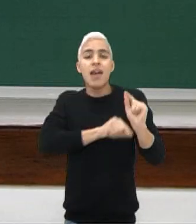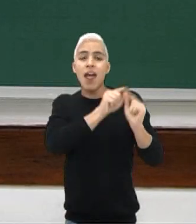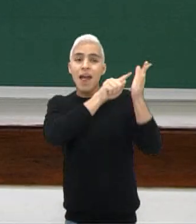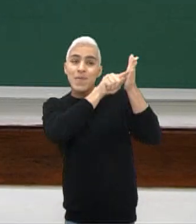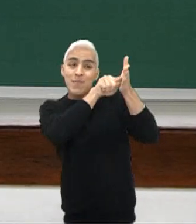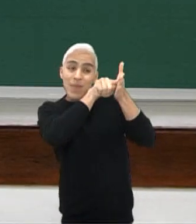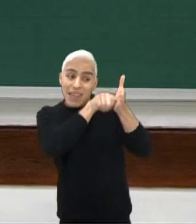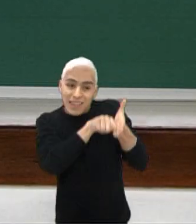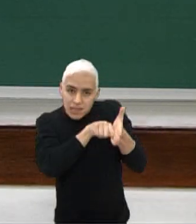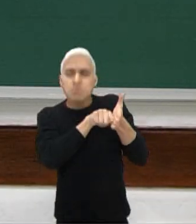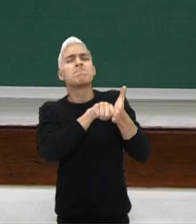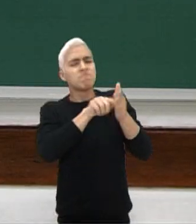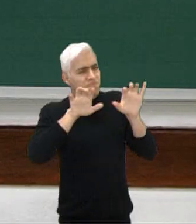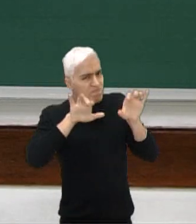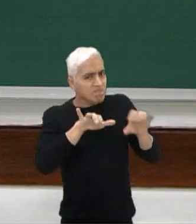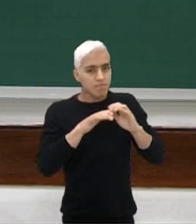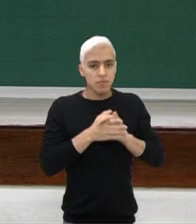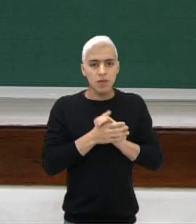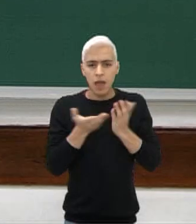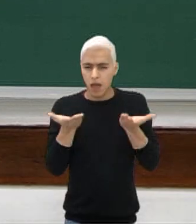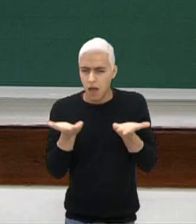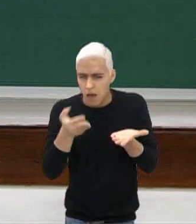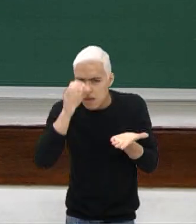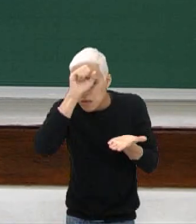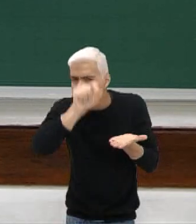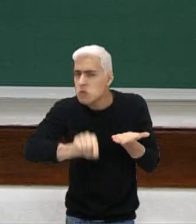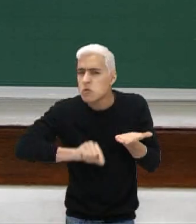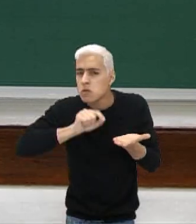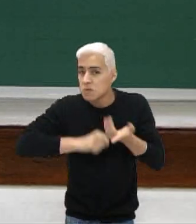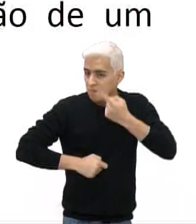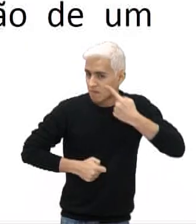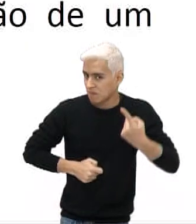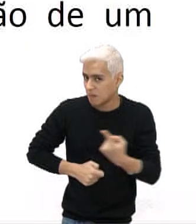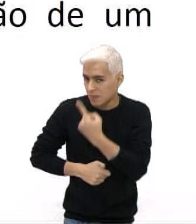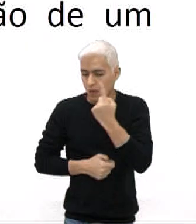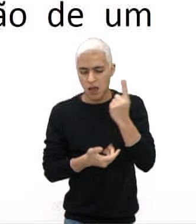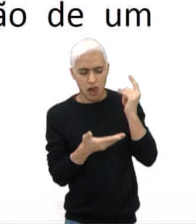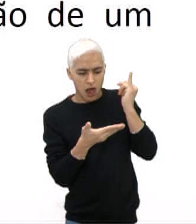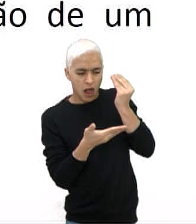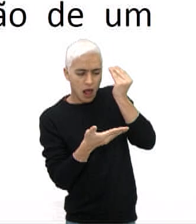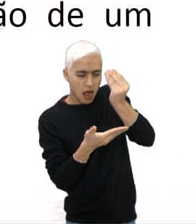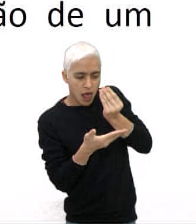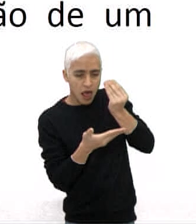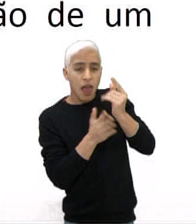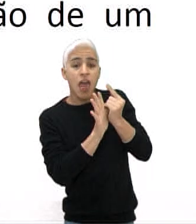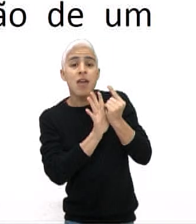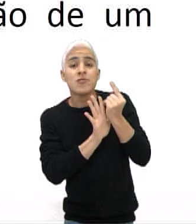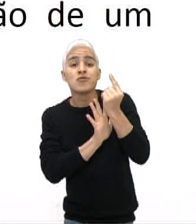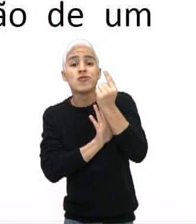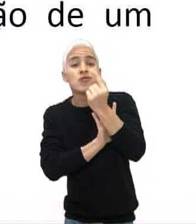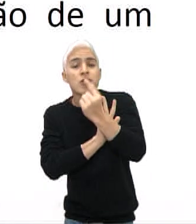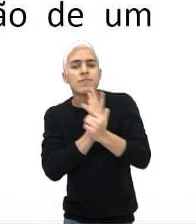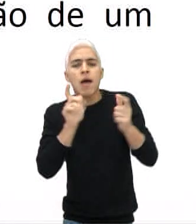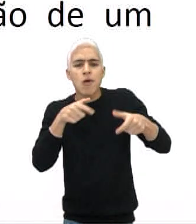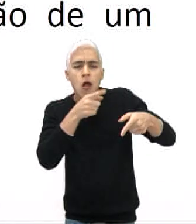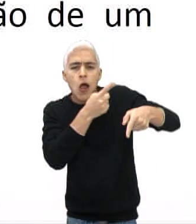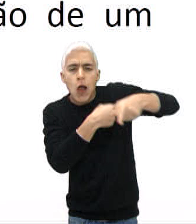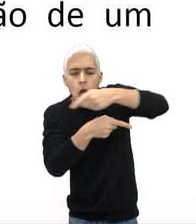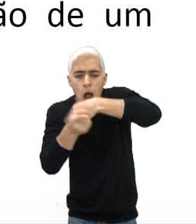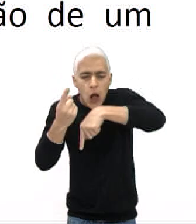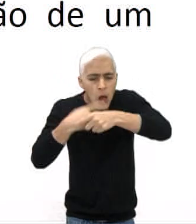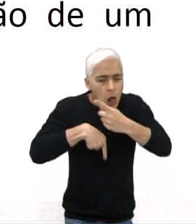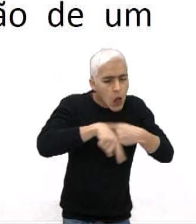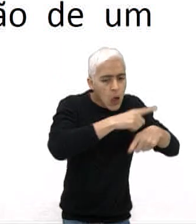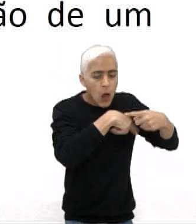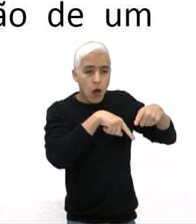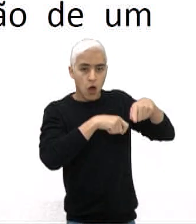de experiência. E o que nós aprendemos hoje? Olha lá, o relato de experiência é um gênero que circula nos meios